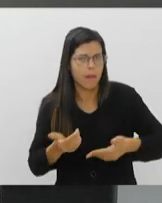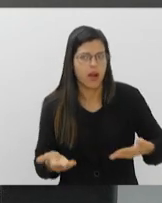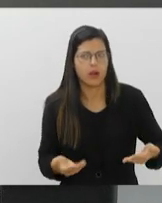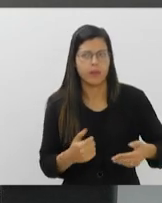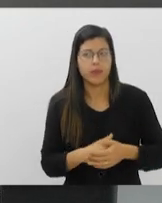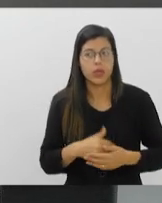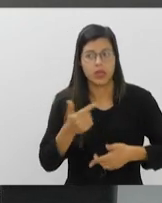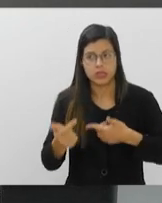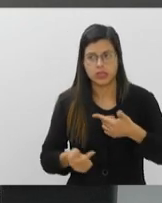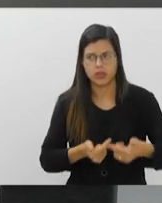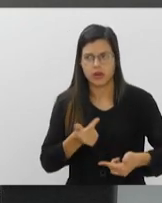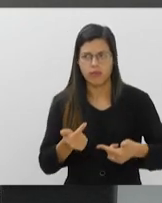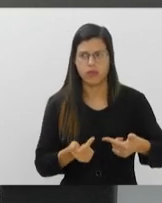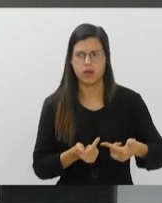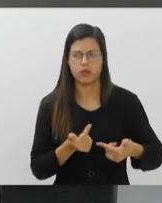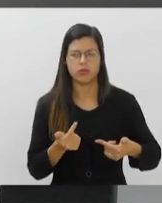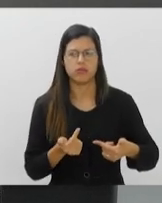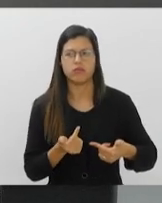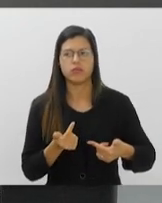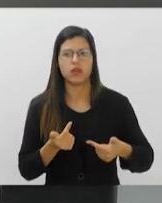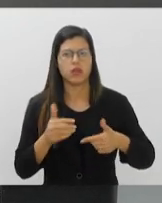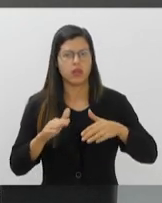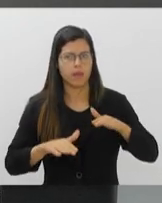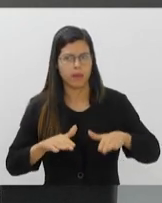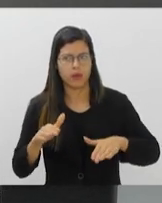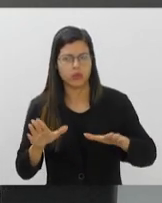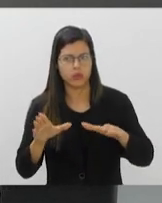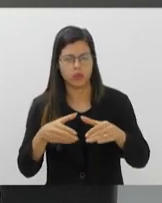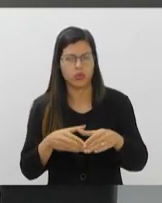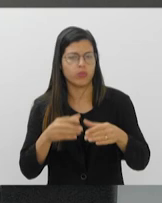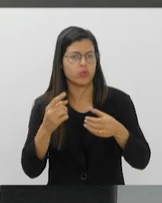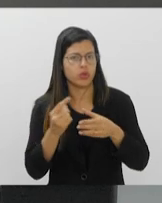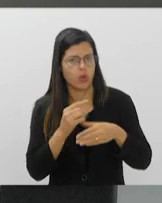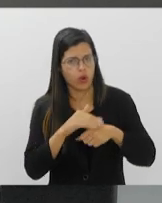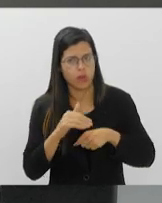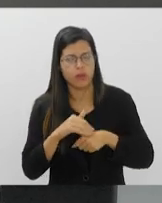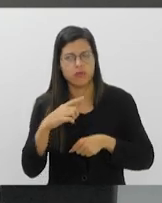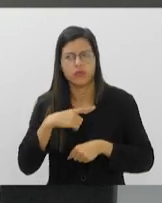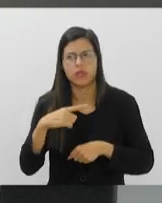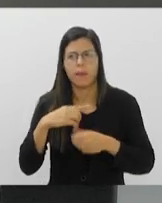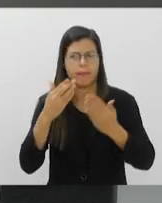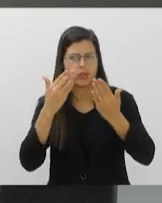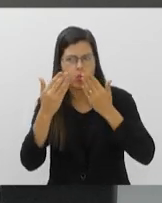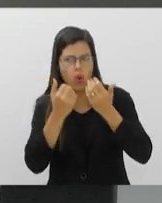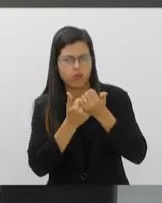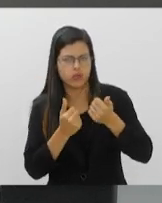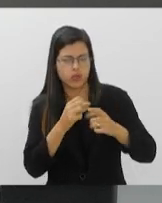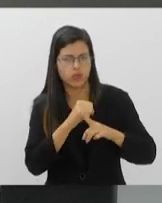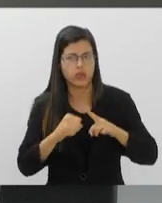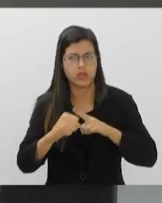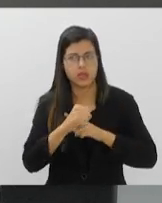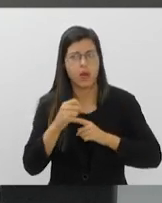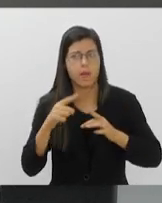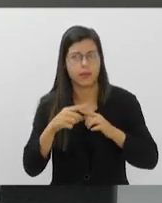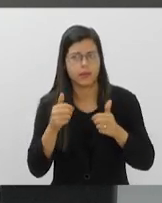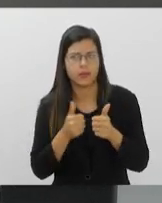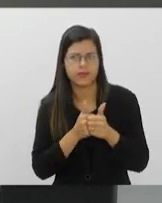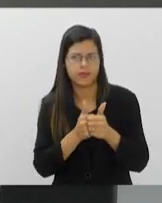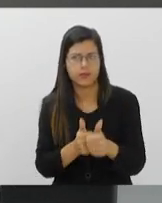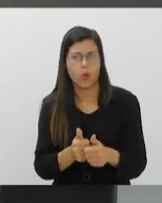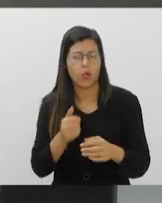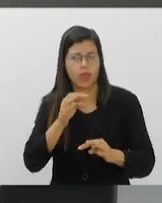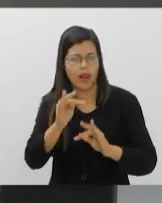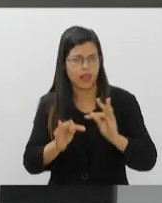esse trabalho vai depender de rede os serviços de acolhimento eles têm Equipe técnica psicólogo assistência social mas um acompanhamento Psicólogo o